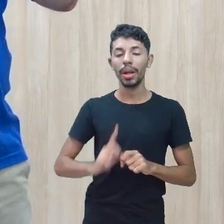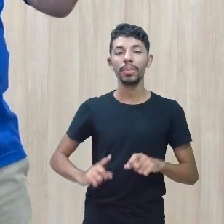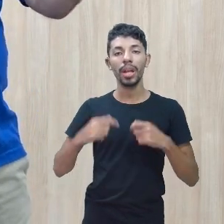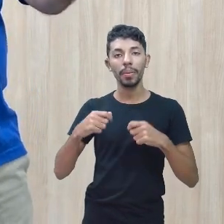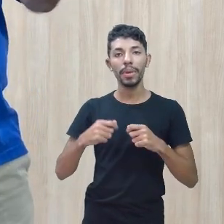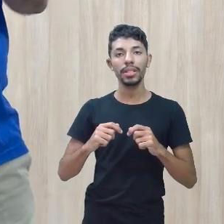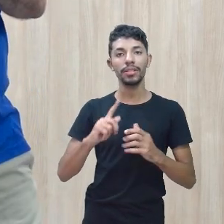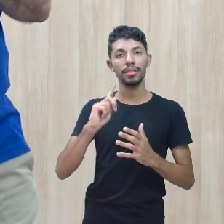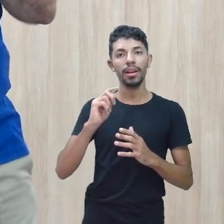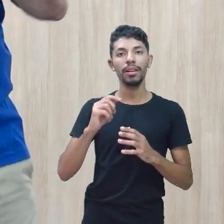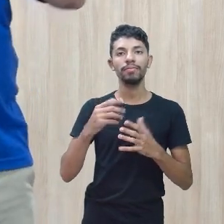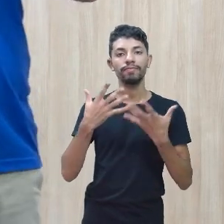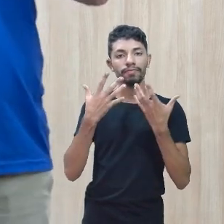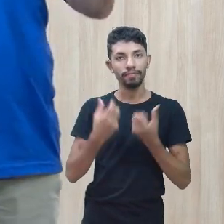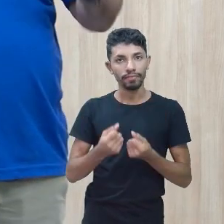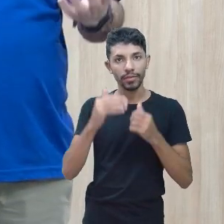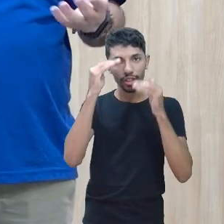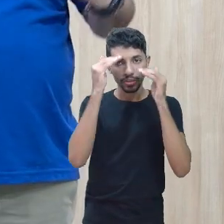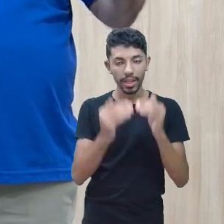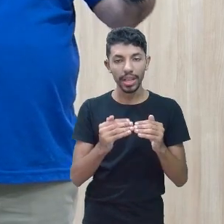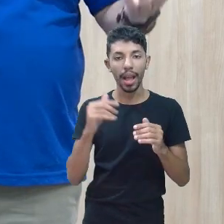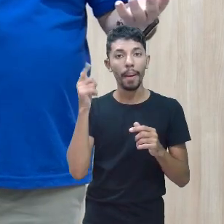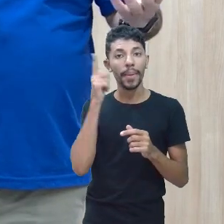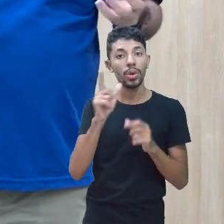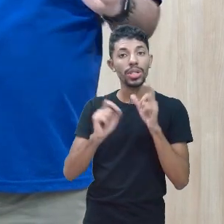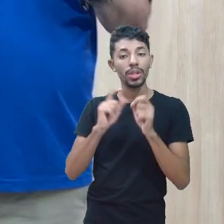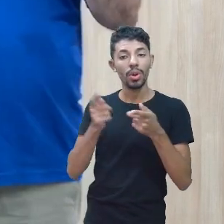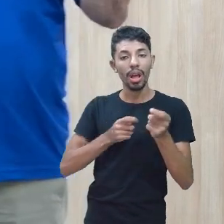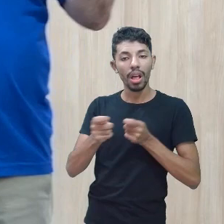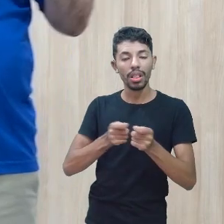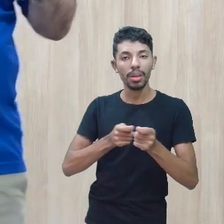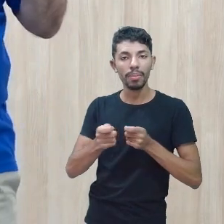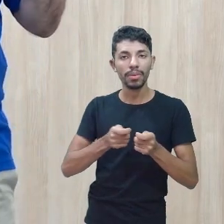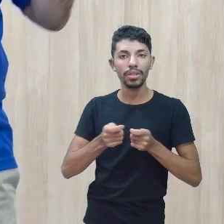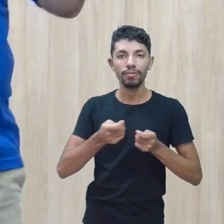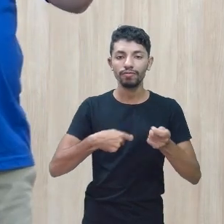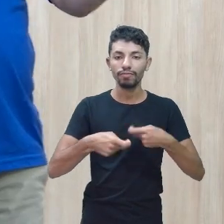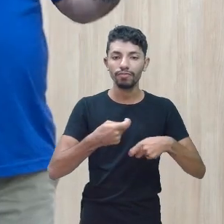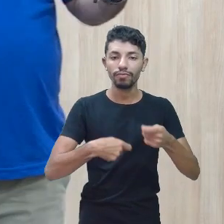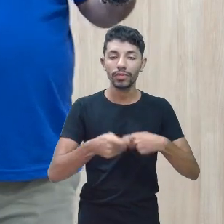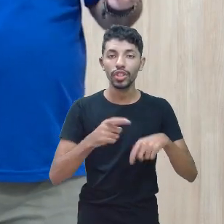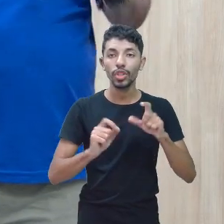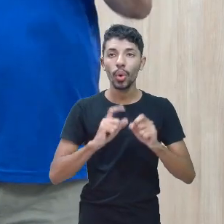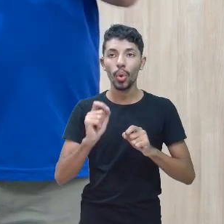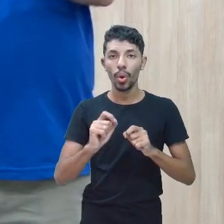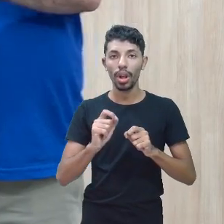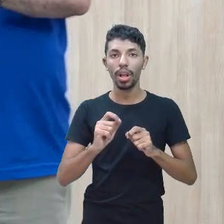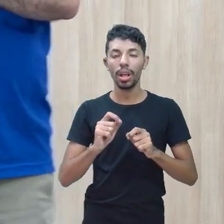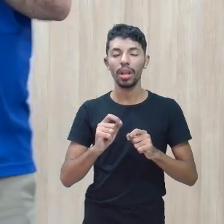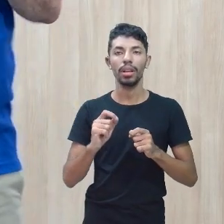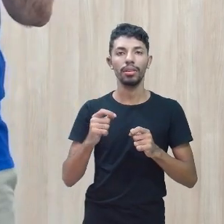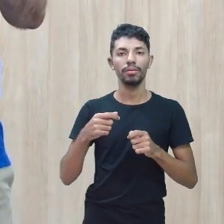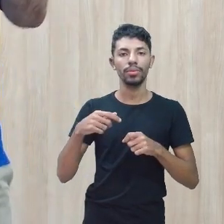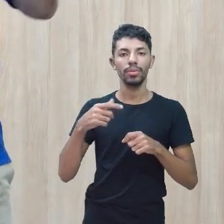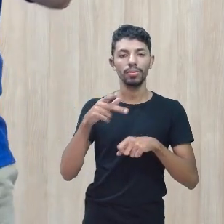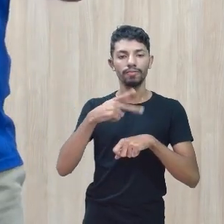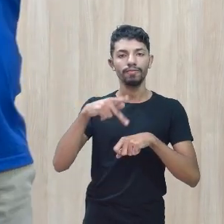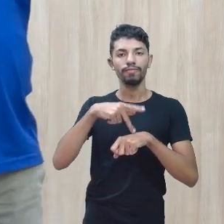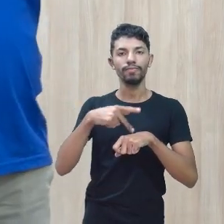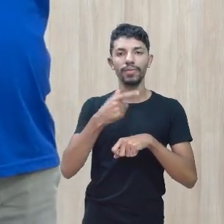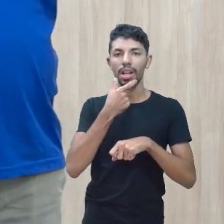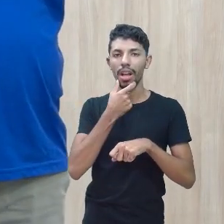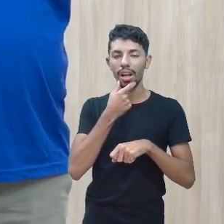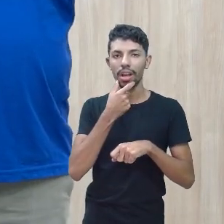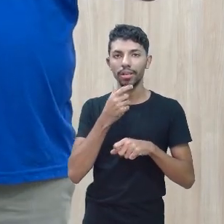para administrar o território da Inglaterra. Ah, mas então a rainha não tem poder? Tem. A rainha ela